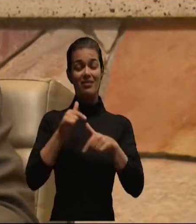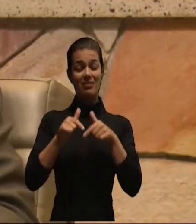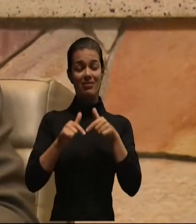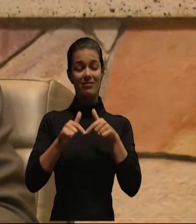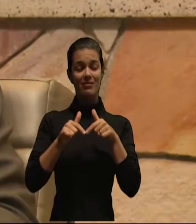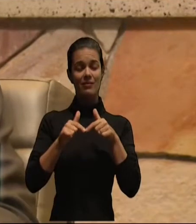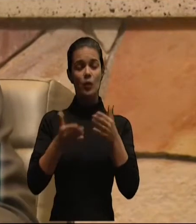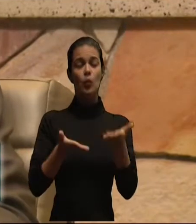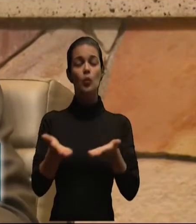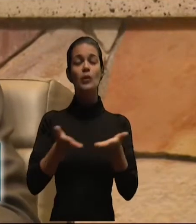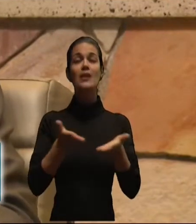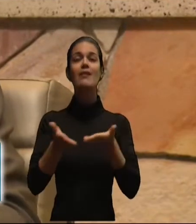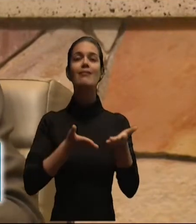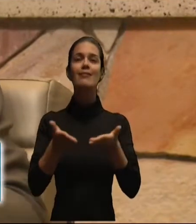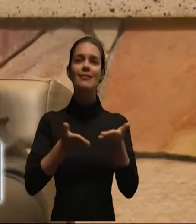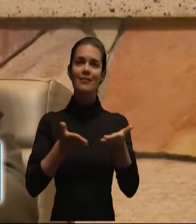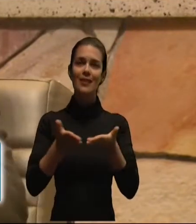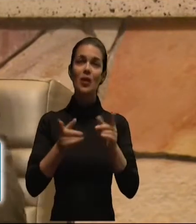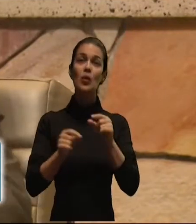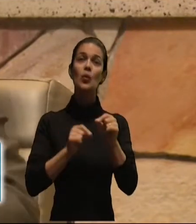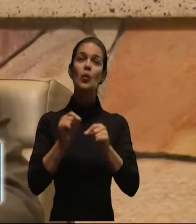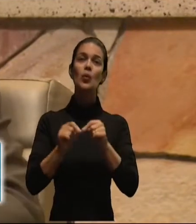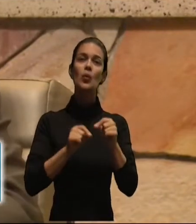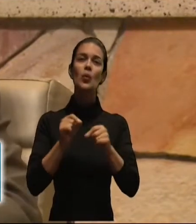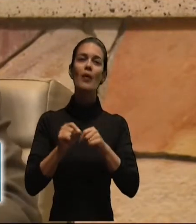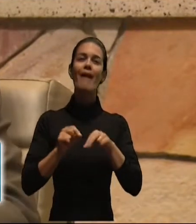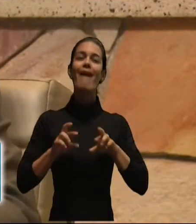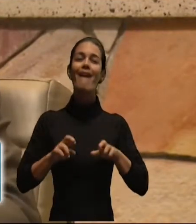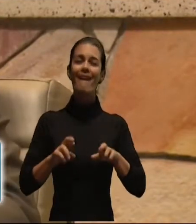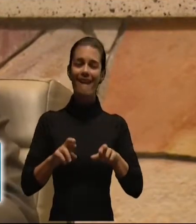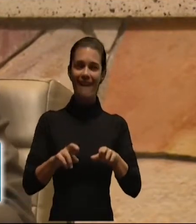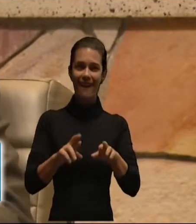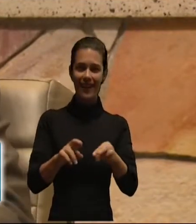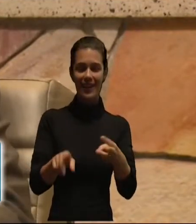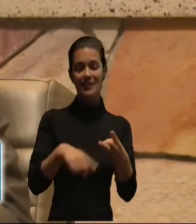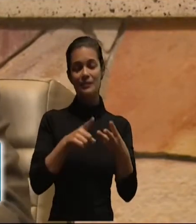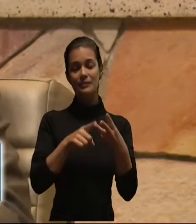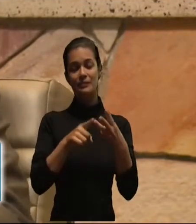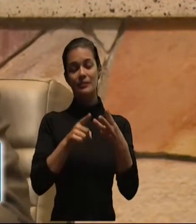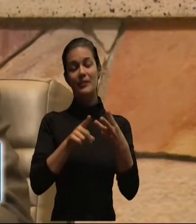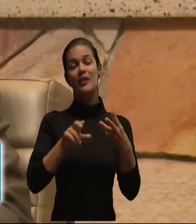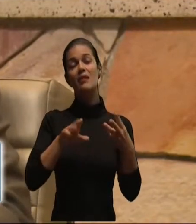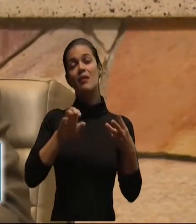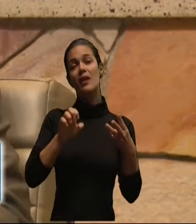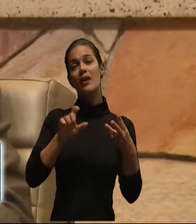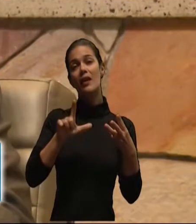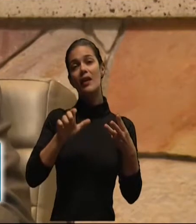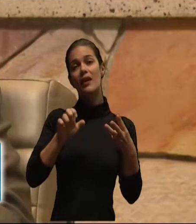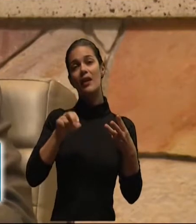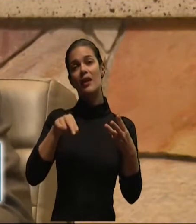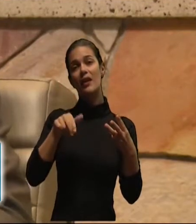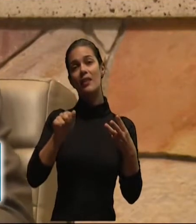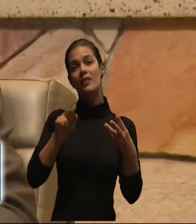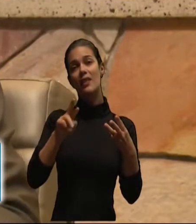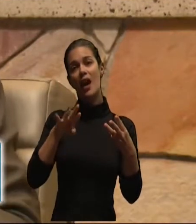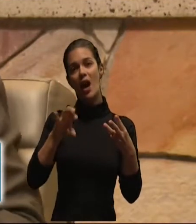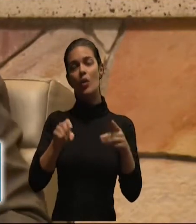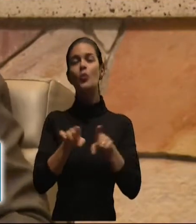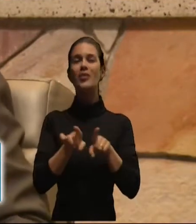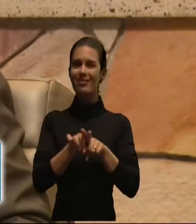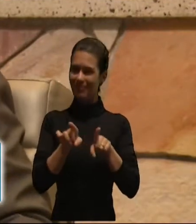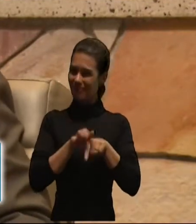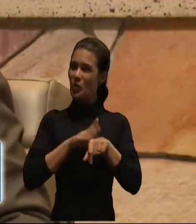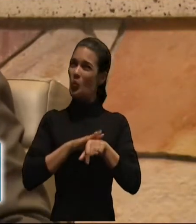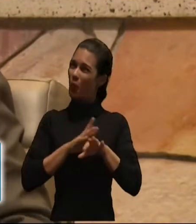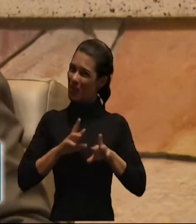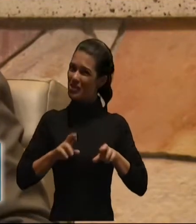nós sabemos que, soubemos hoje que seu quadro está um pouco complicado, mas nós vamos orar a Deus, crendo que há poder no Senhor,